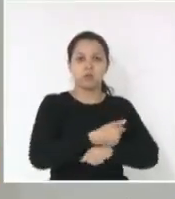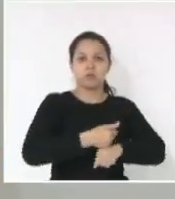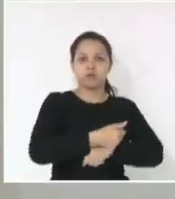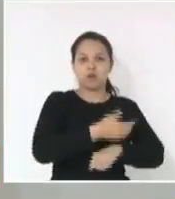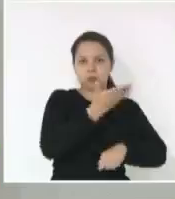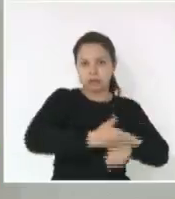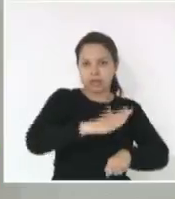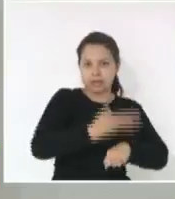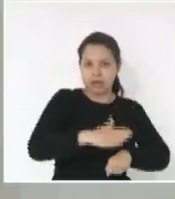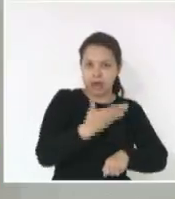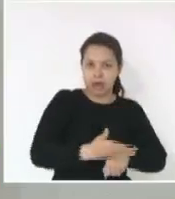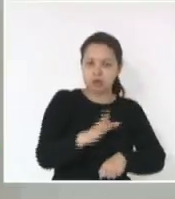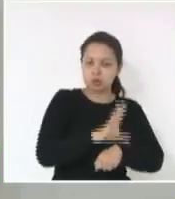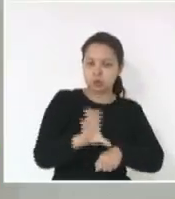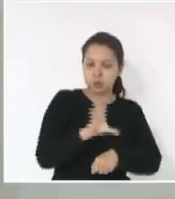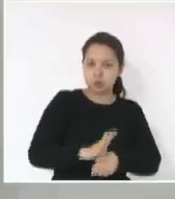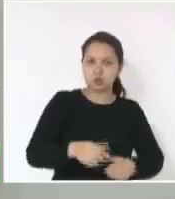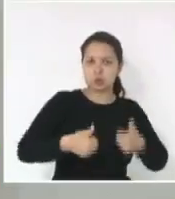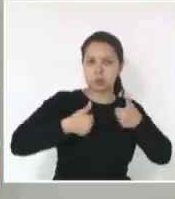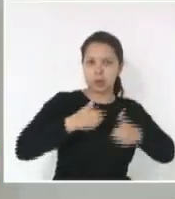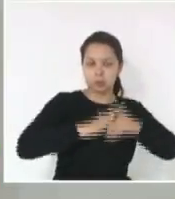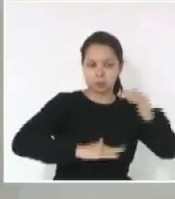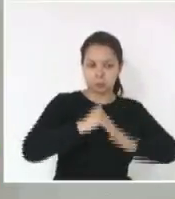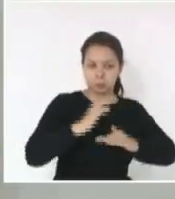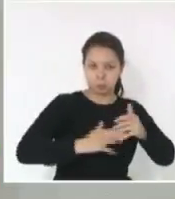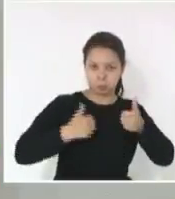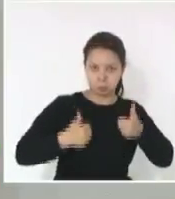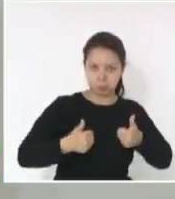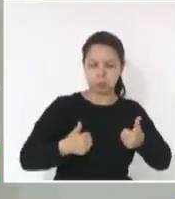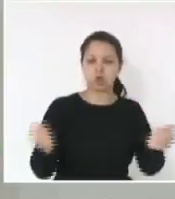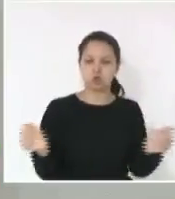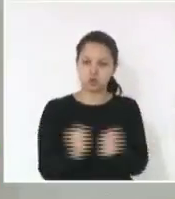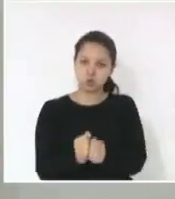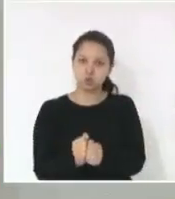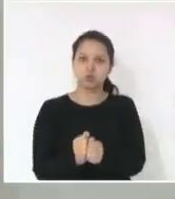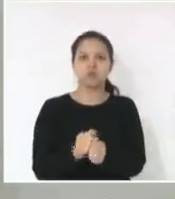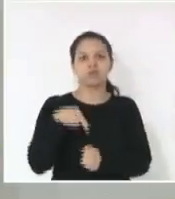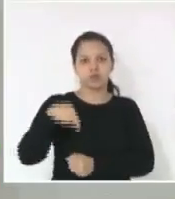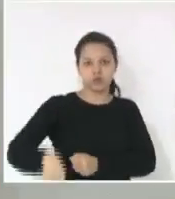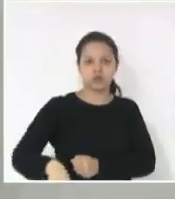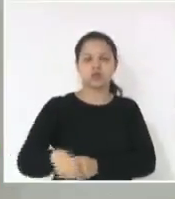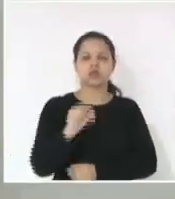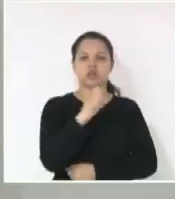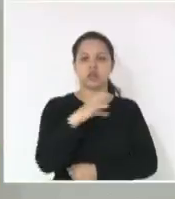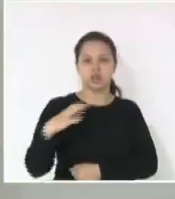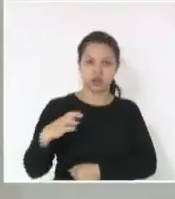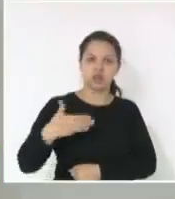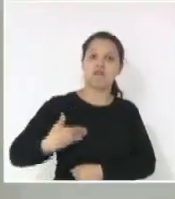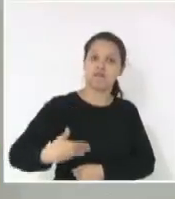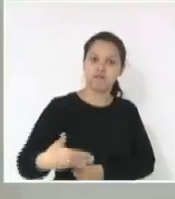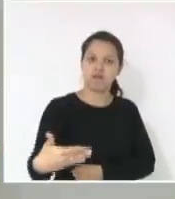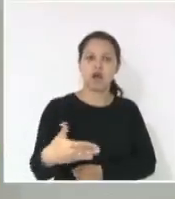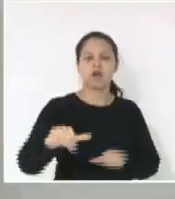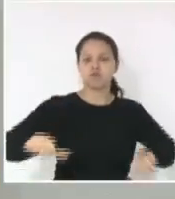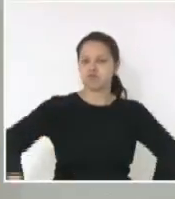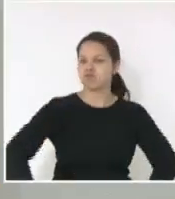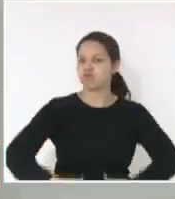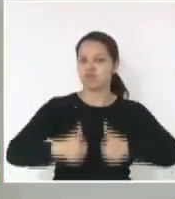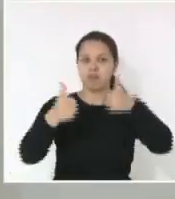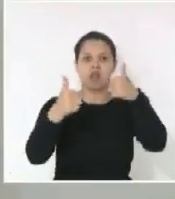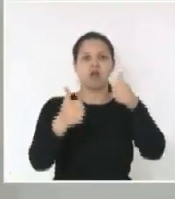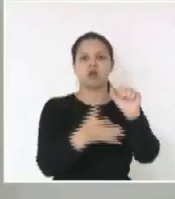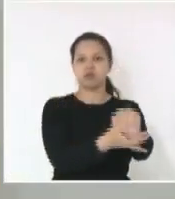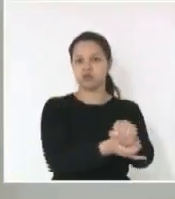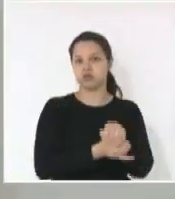nosso policial, nós vamos ter, sim, em Santa Catarina, cada vez mais, a melhor